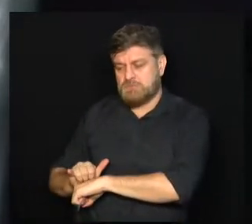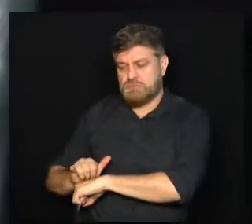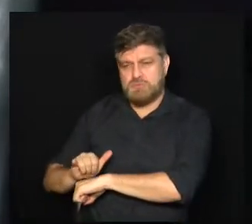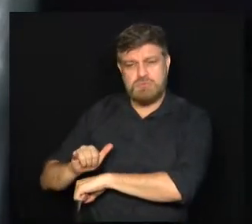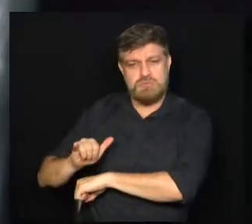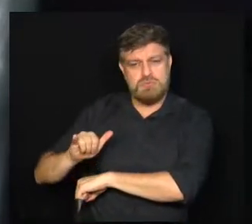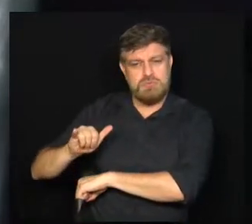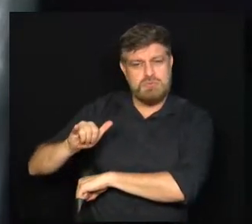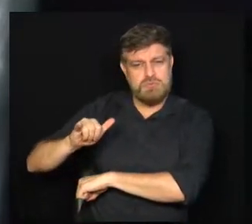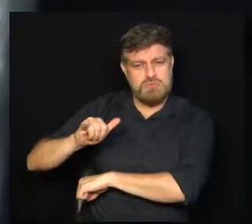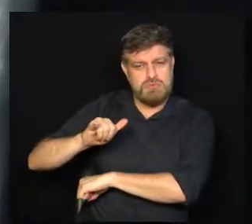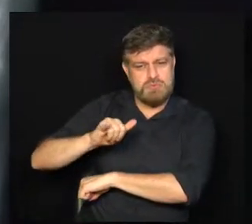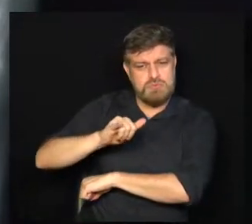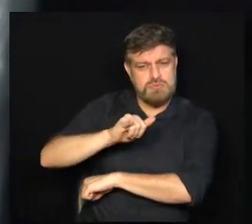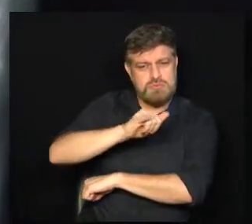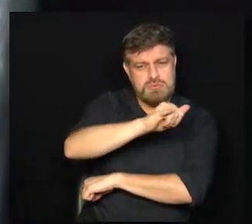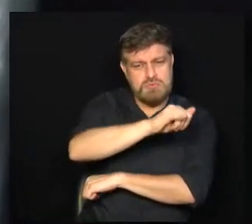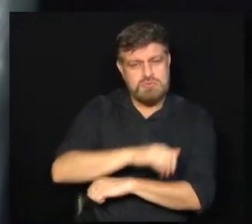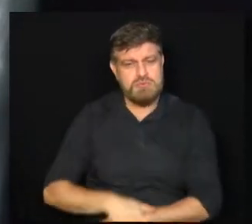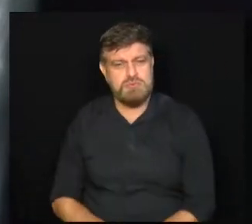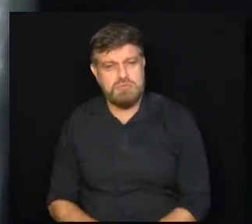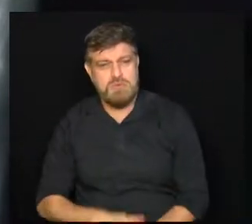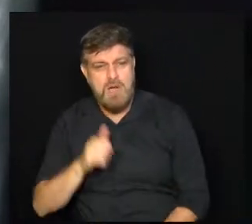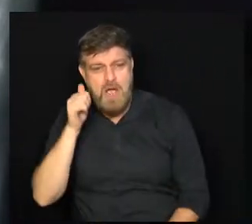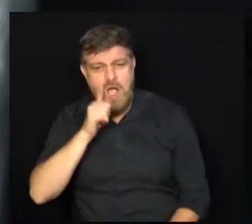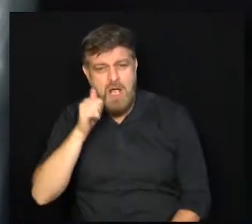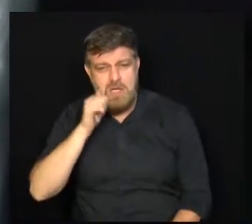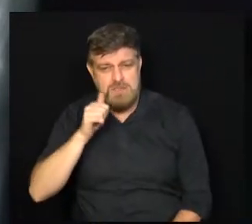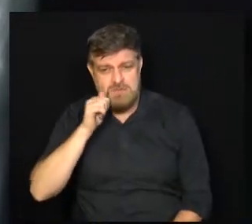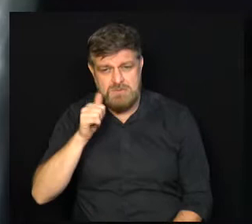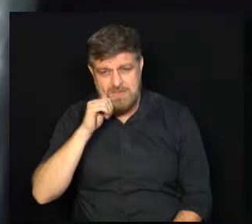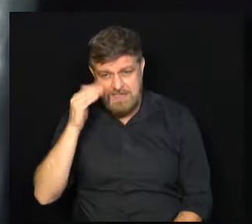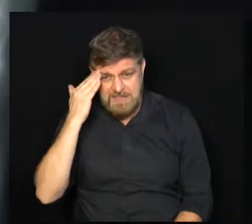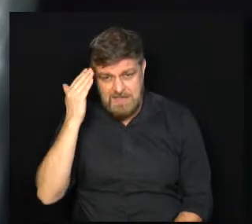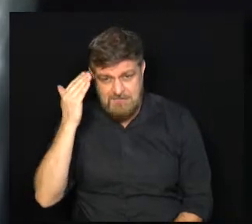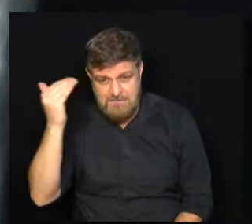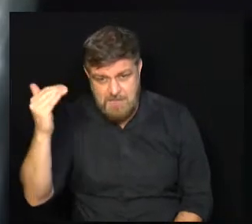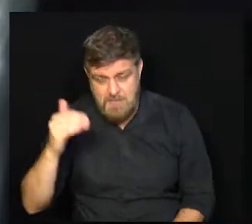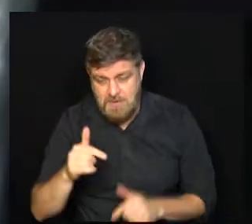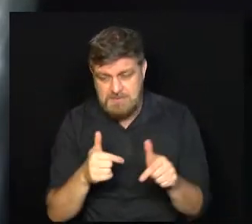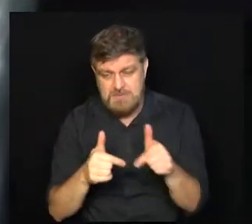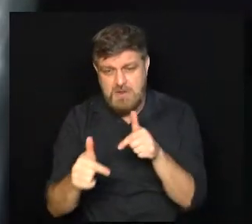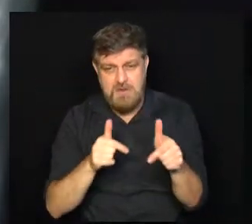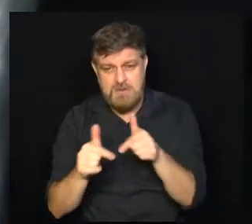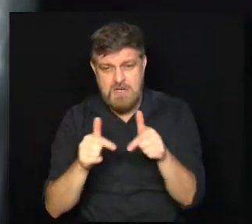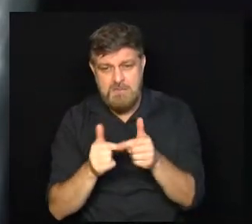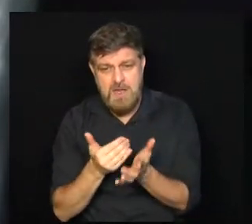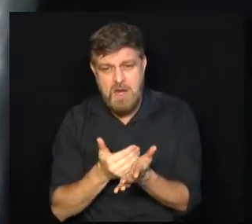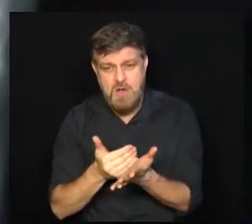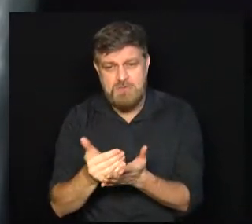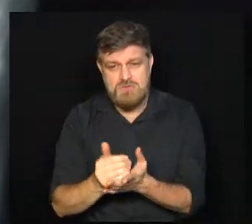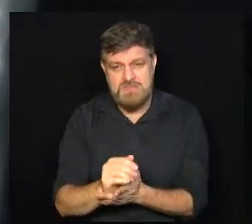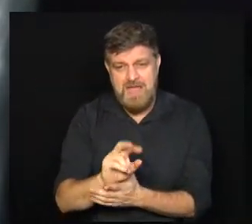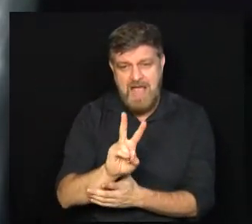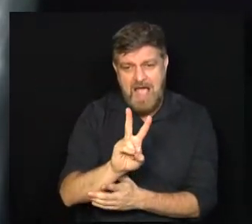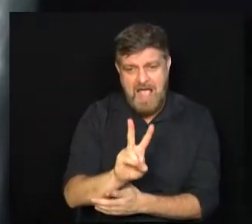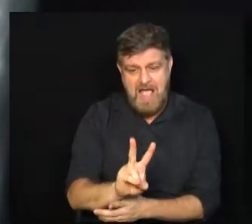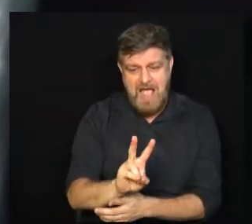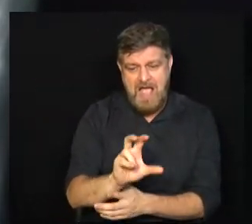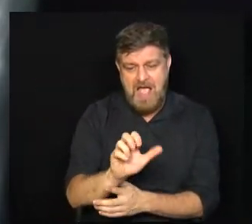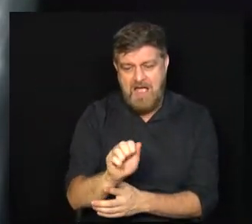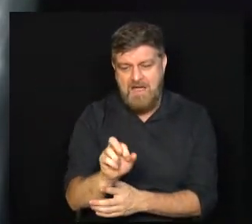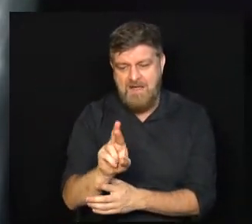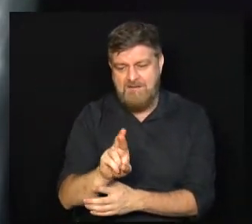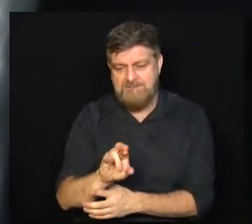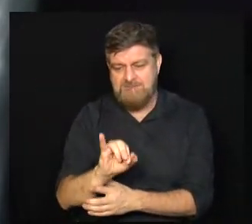nossas comissárias de destaque aconteceram, o serviço de comissário de bordo começou na Varig, na verdade um pouquinho antes, em